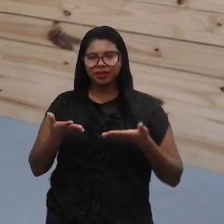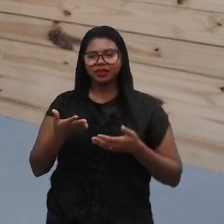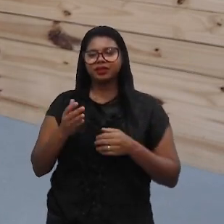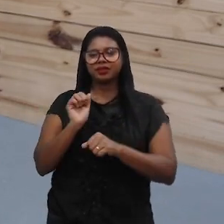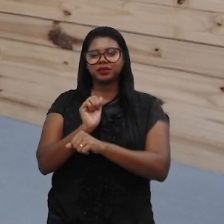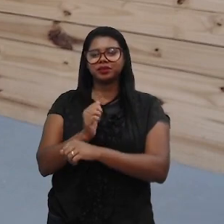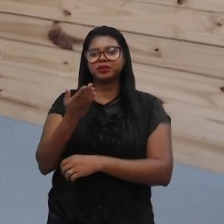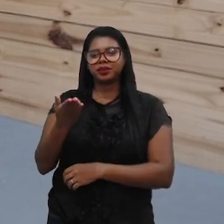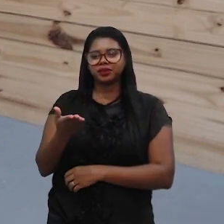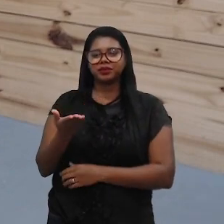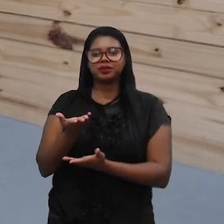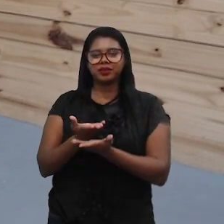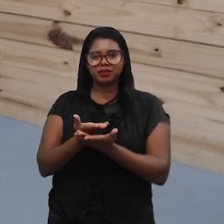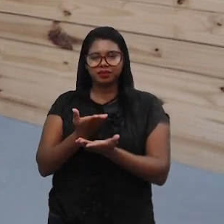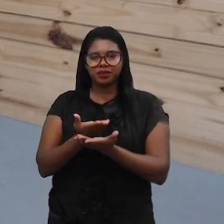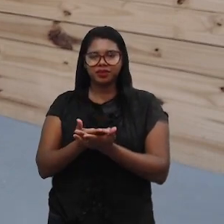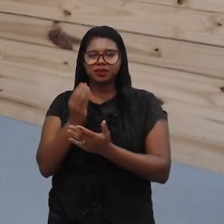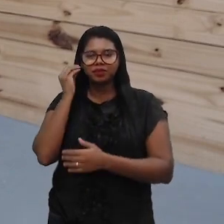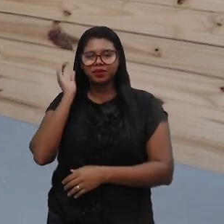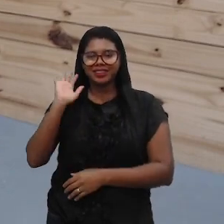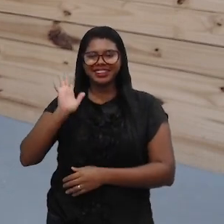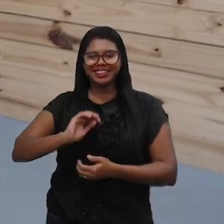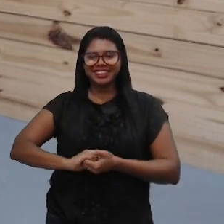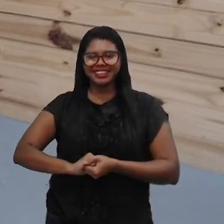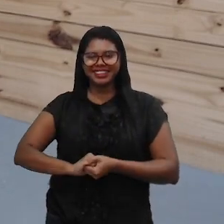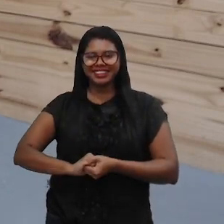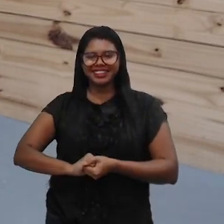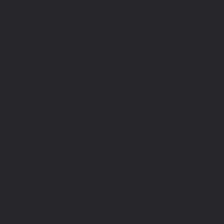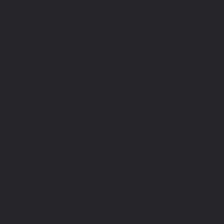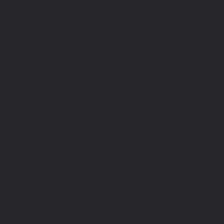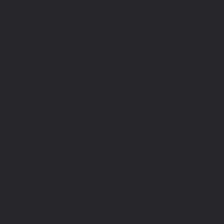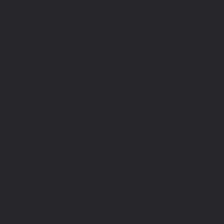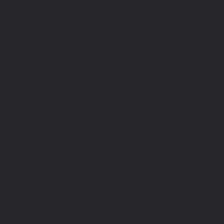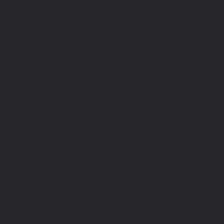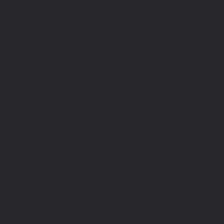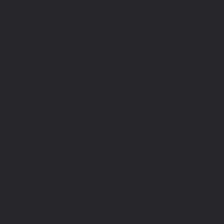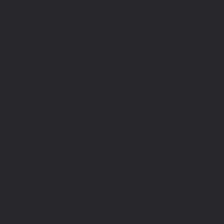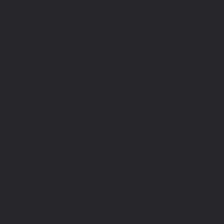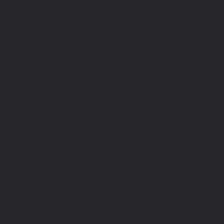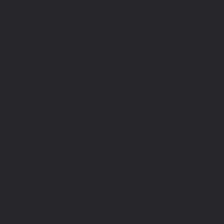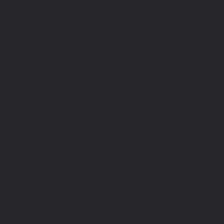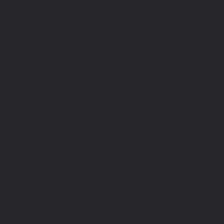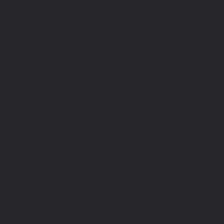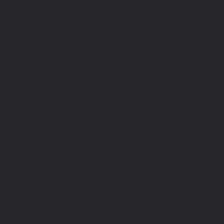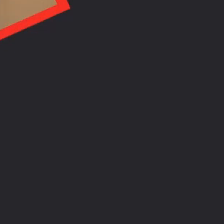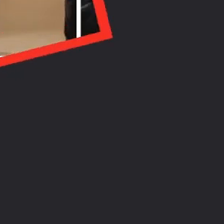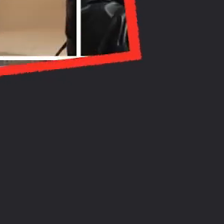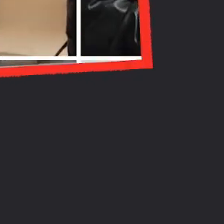espero vocês na próxima aula. E é isso. Tchau, tchau.